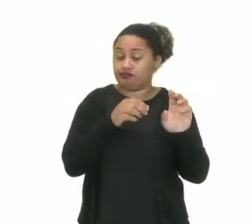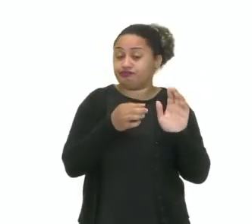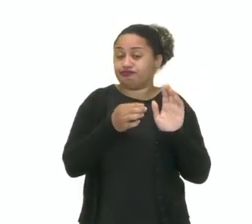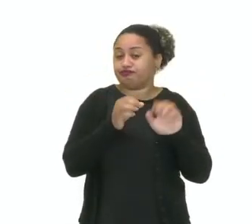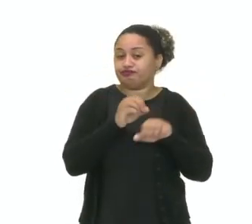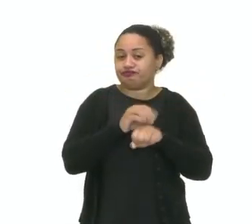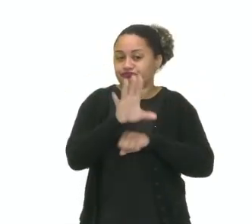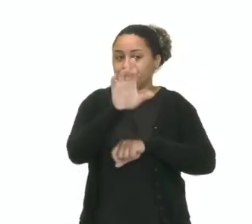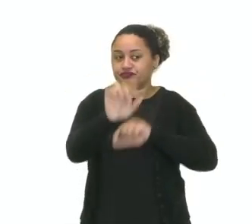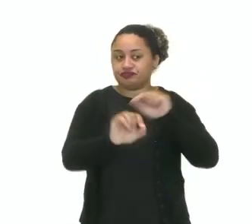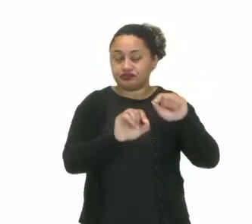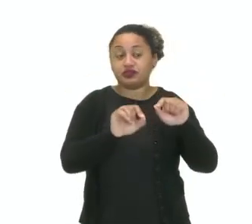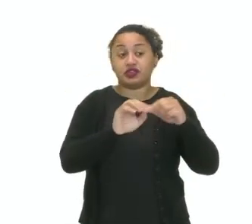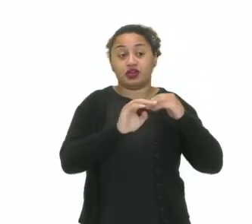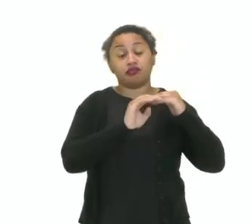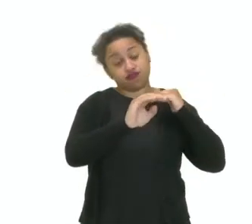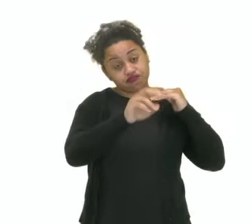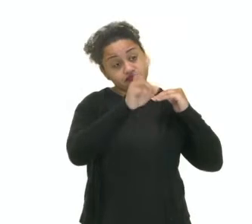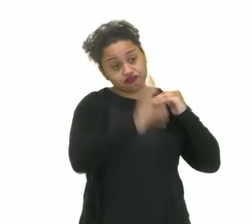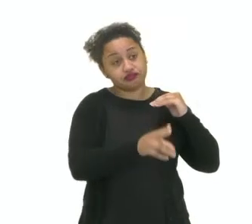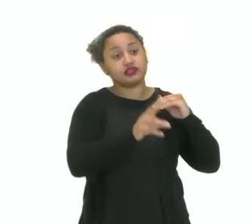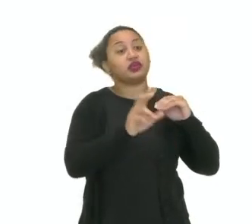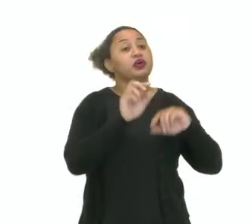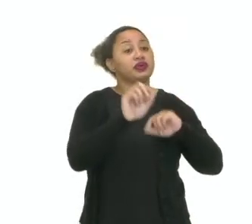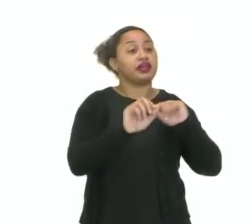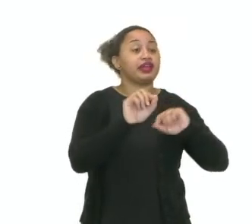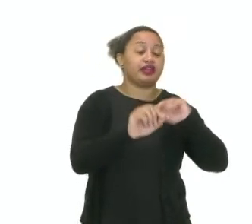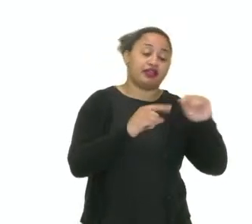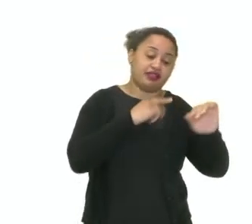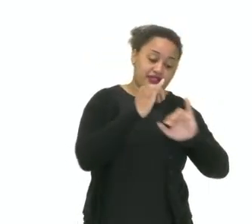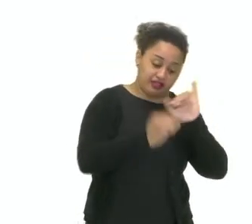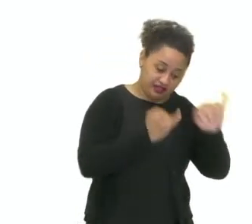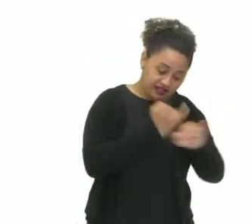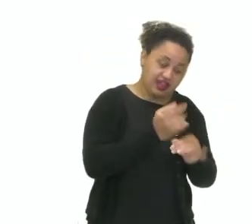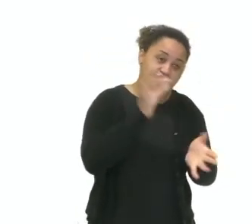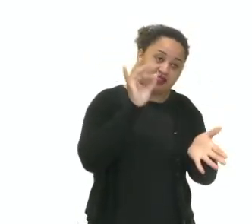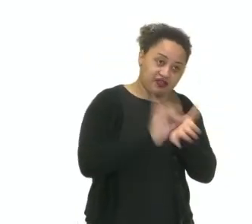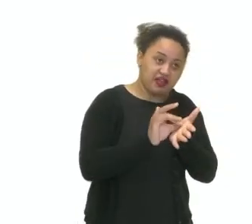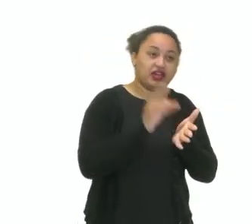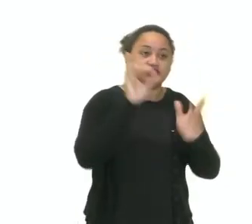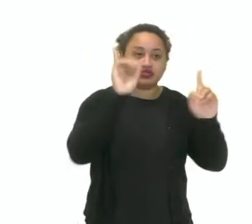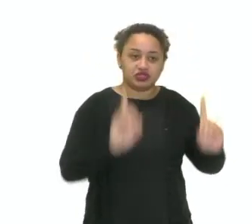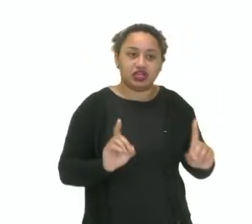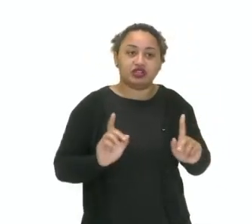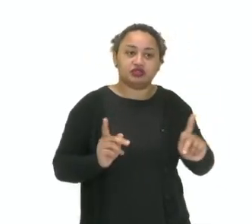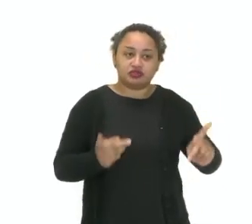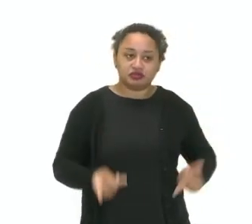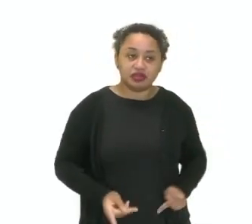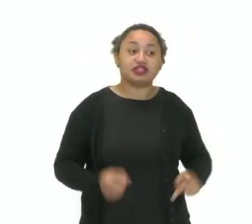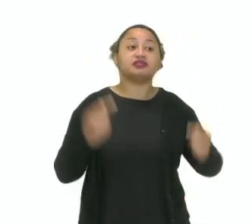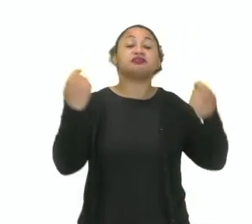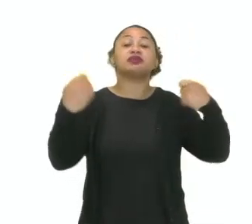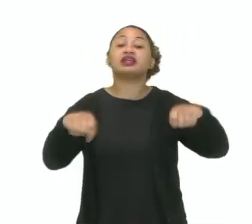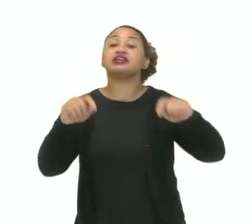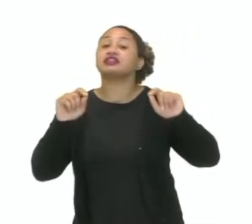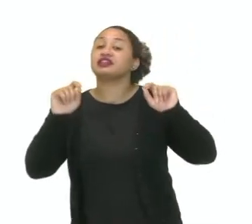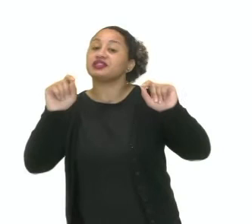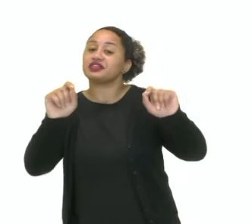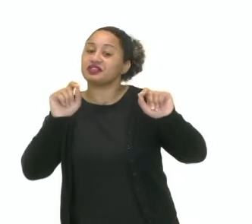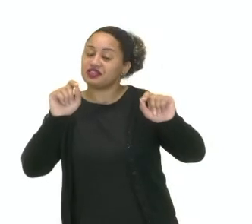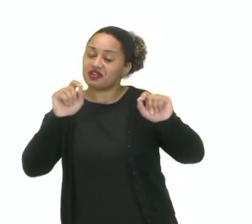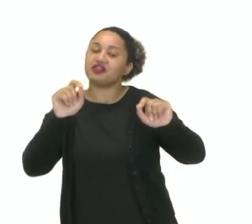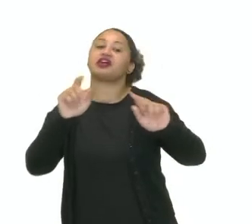é? A constante é a mesma. Para que a internet realmente se torne um direito humano, deve haver